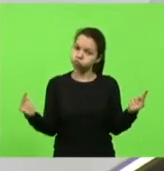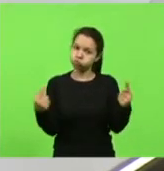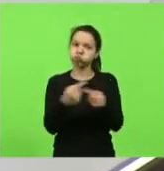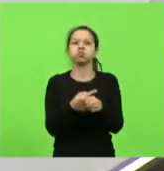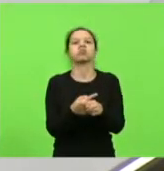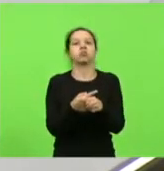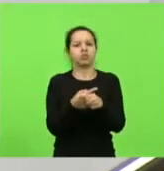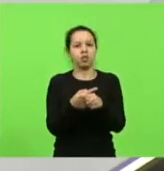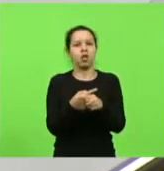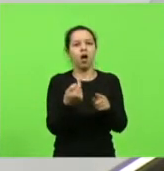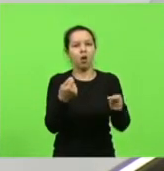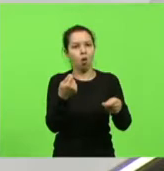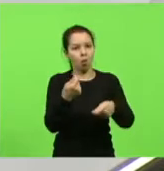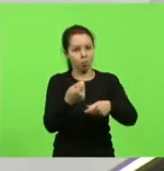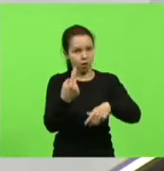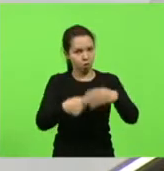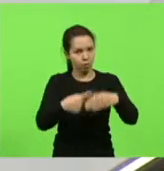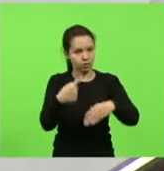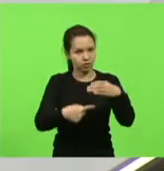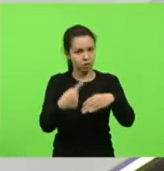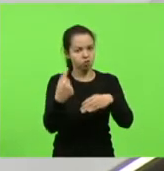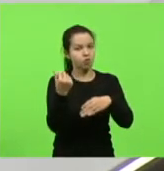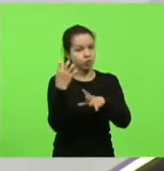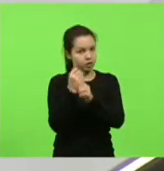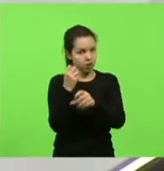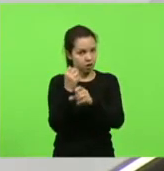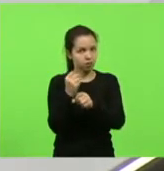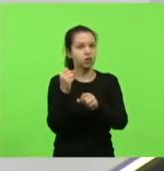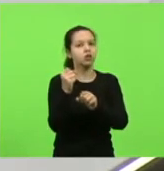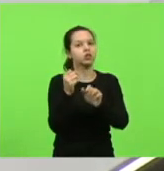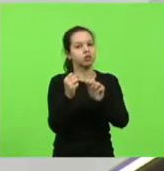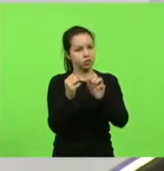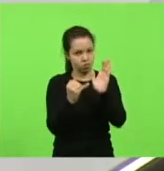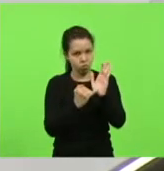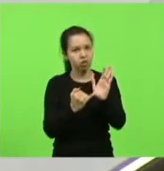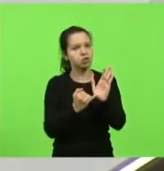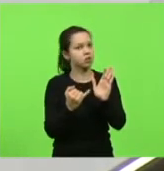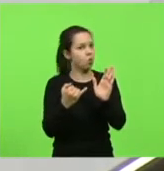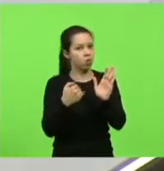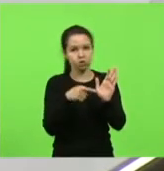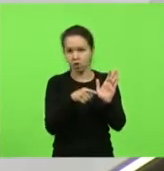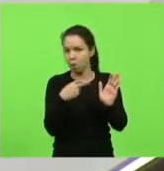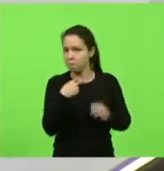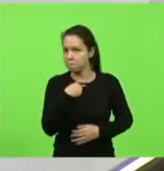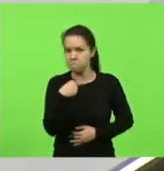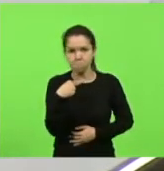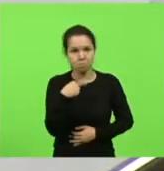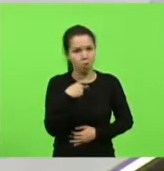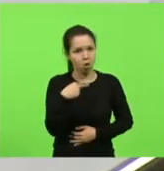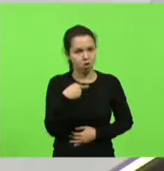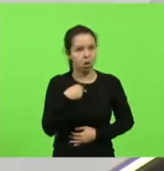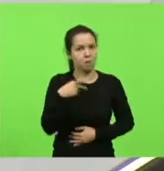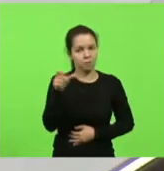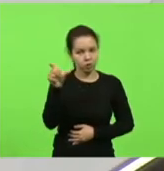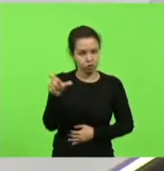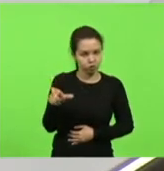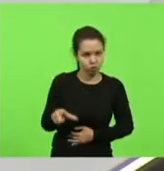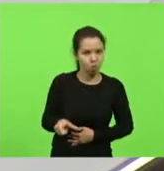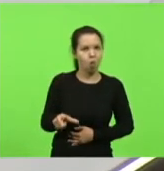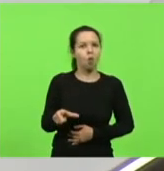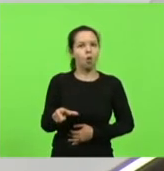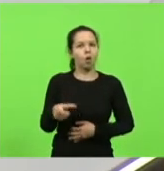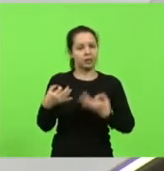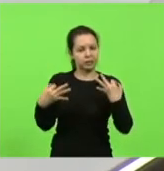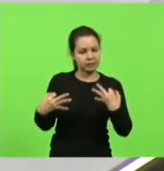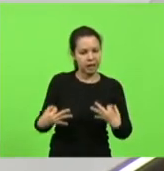de Finanças e Tributação, e isso não pode deixar ninguém que age corretamente confortável.